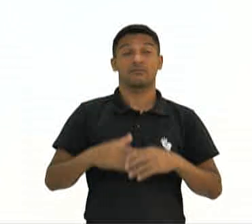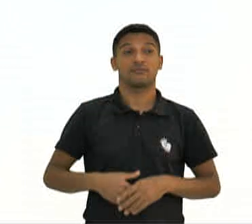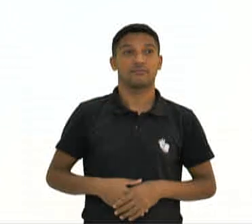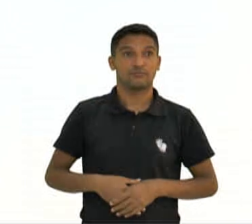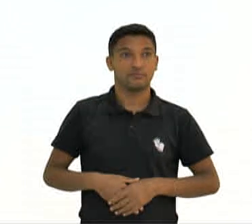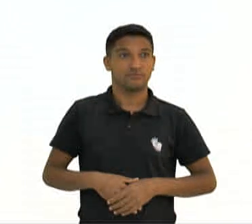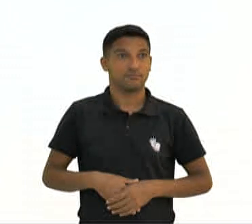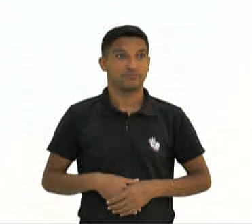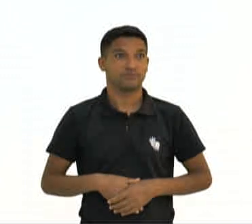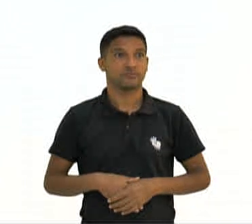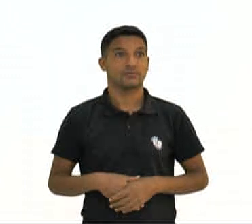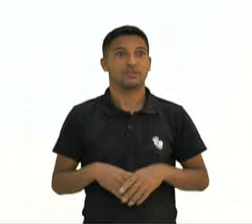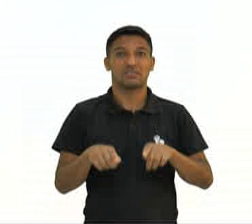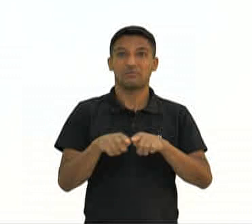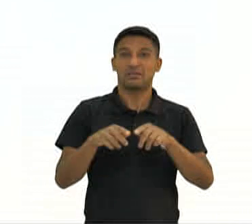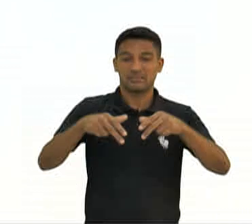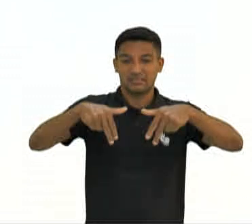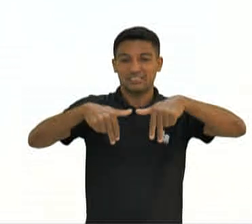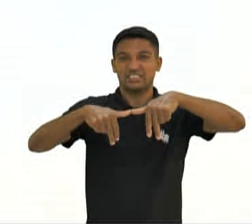aqui